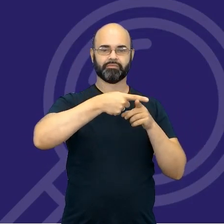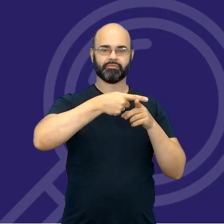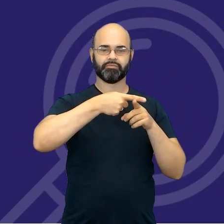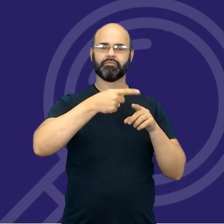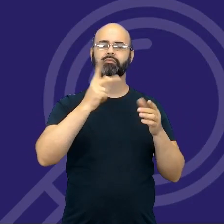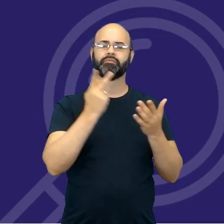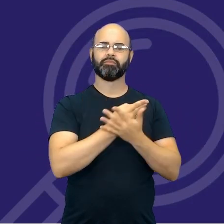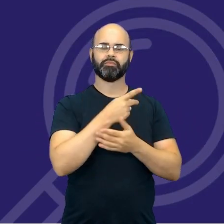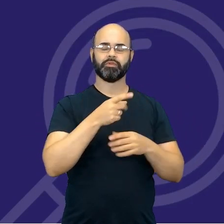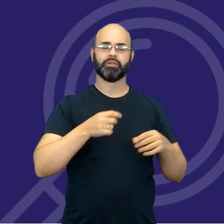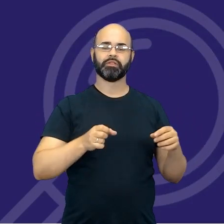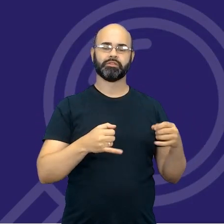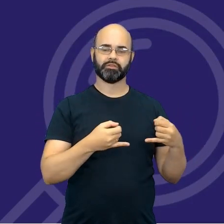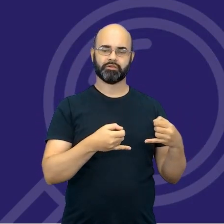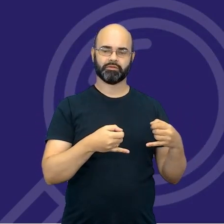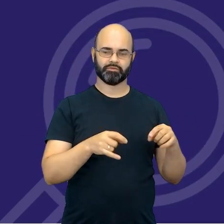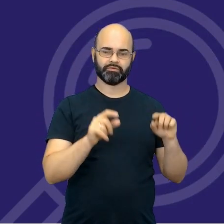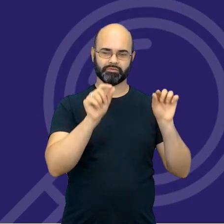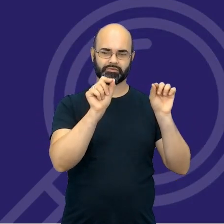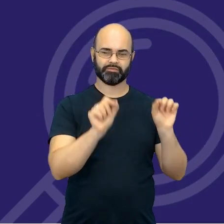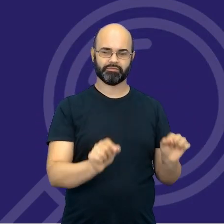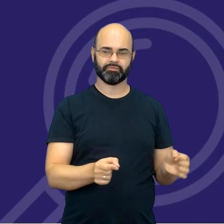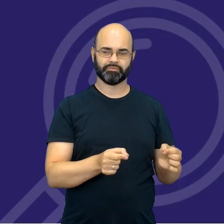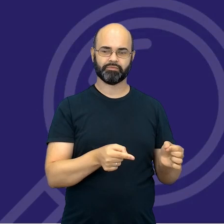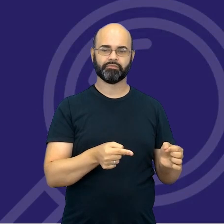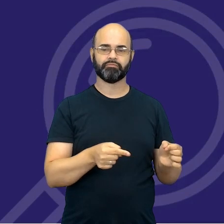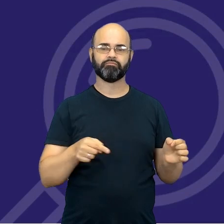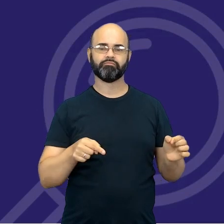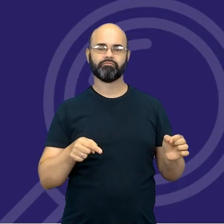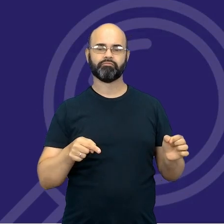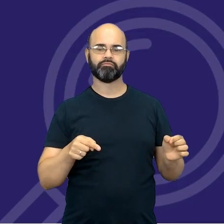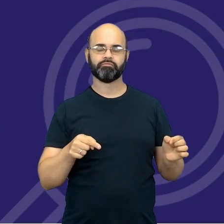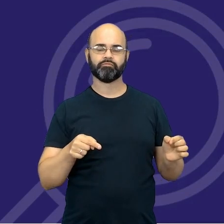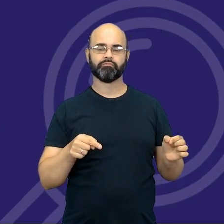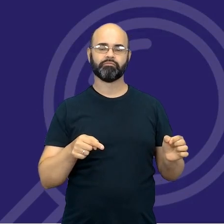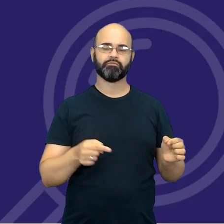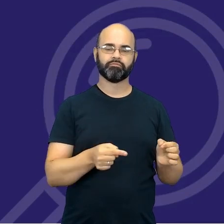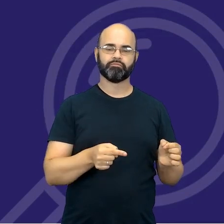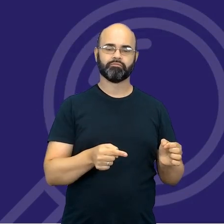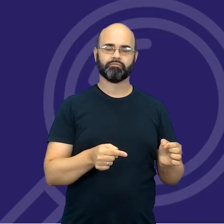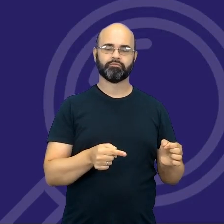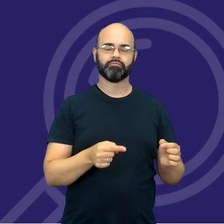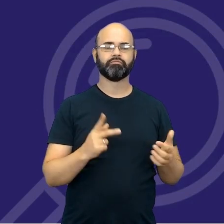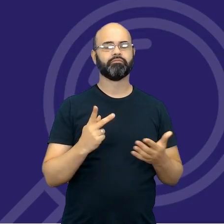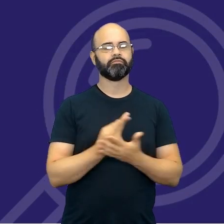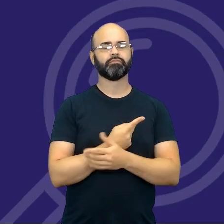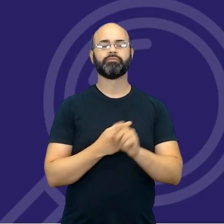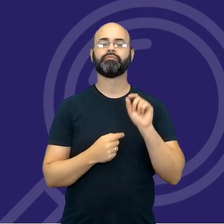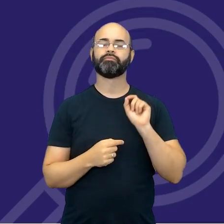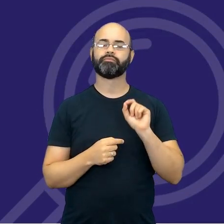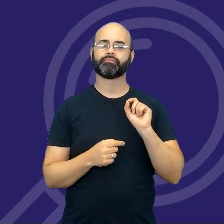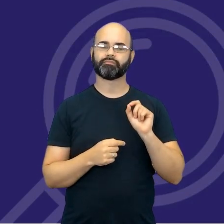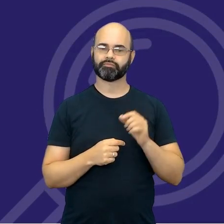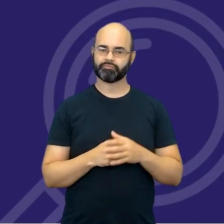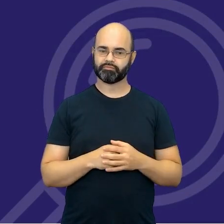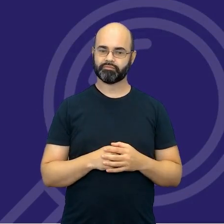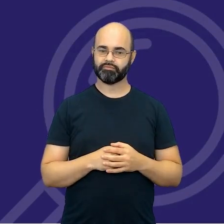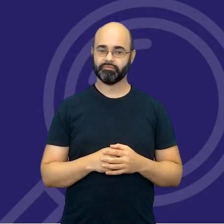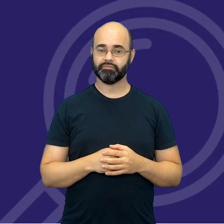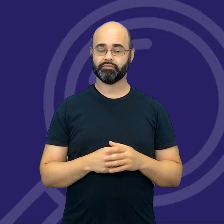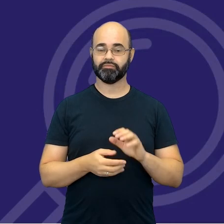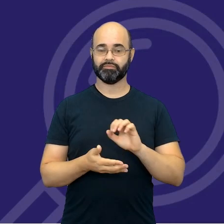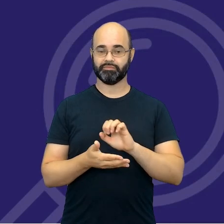ponta do prego da bússola? Então, a gente consegue atingir o objetivo de aprendizagem da atividade, que é